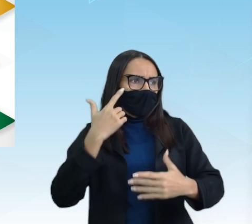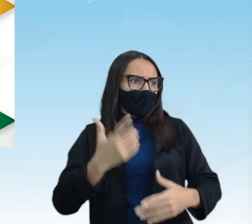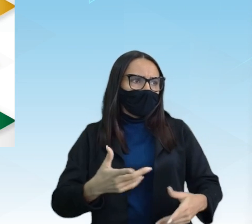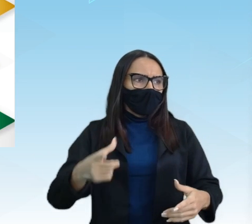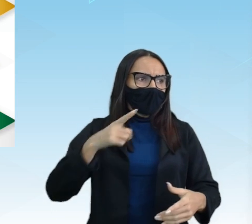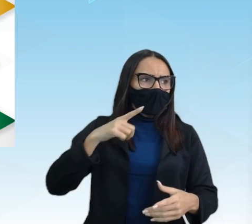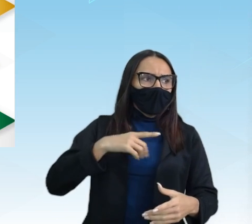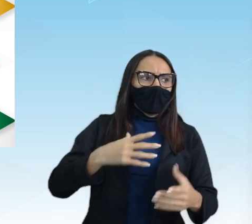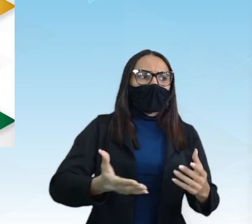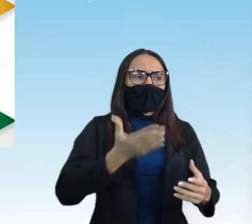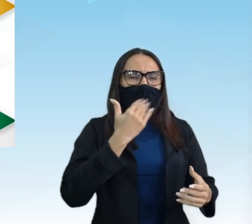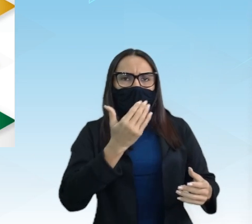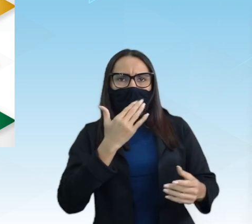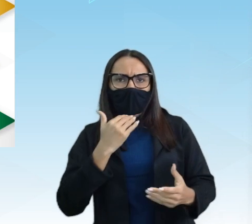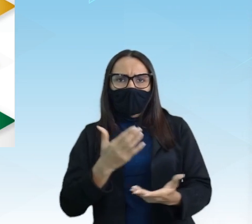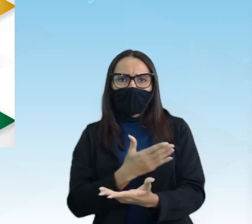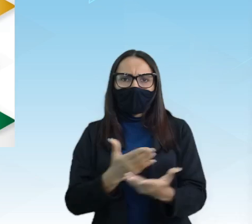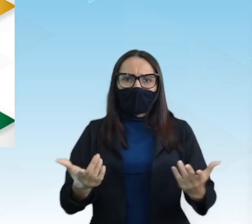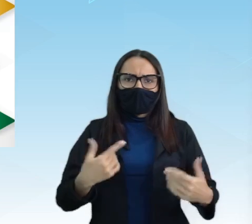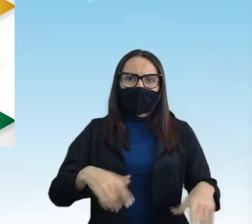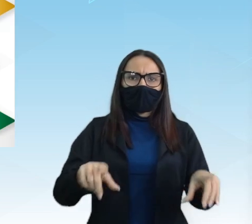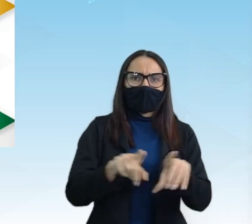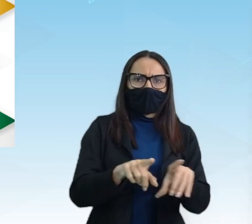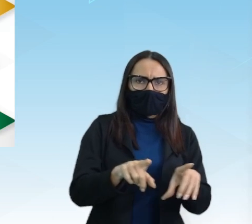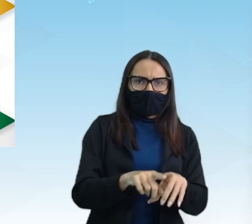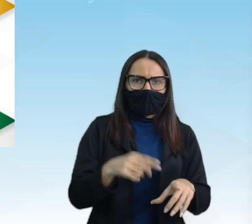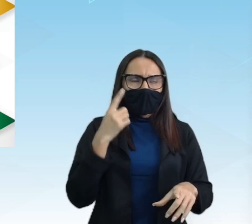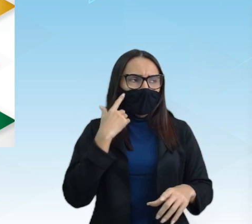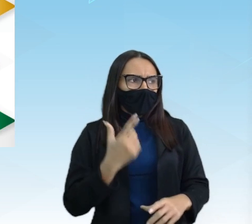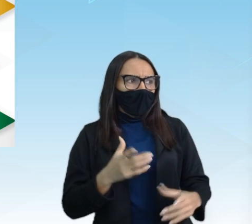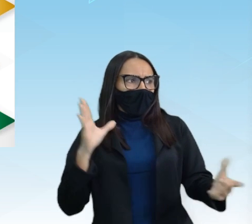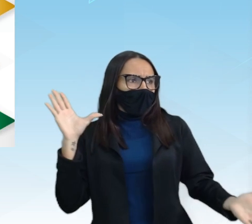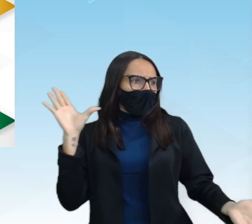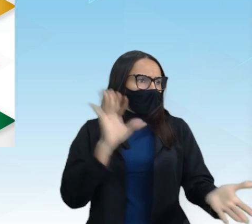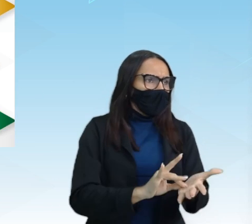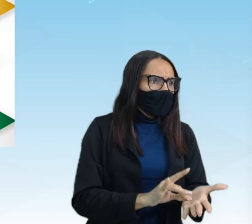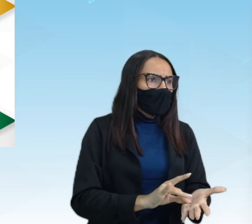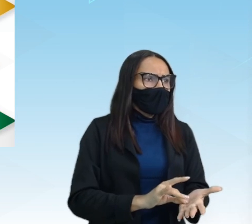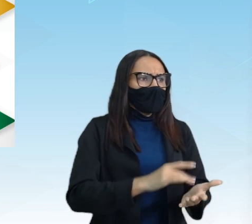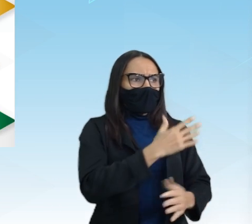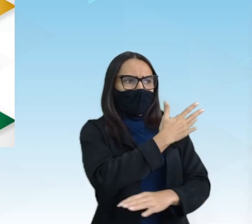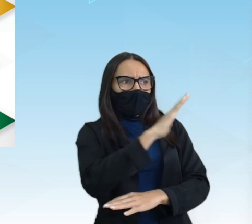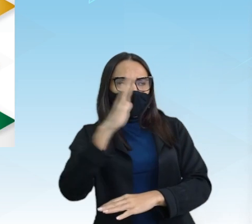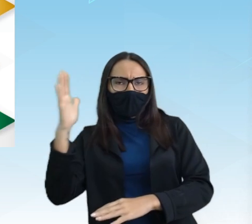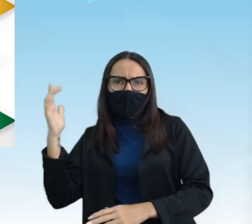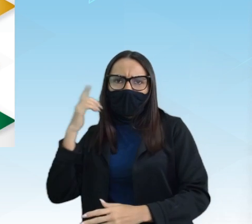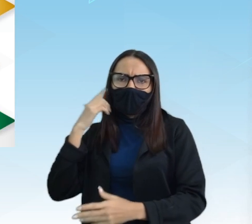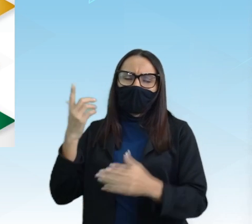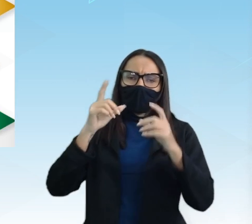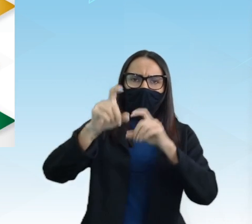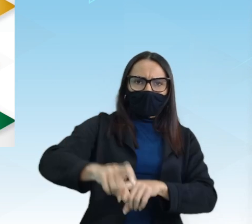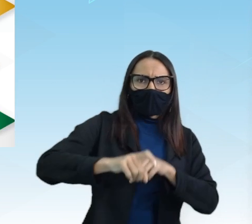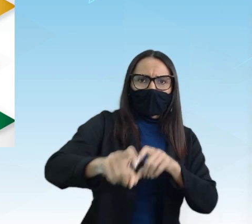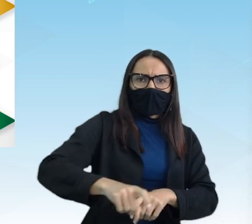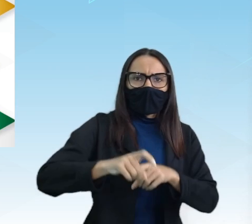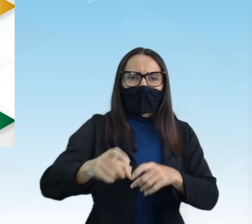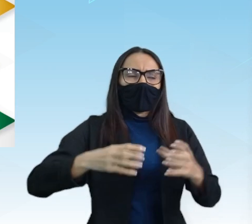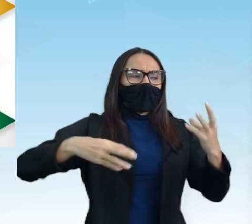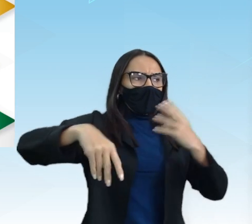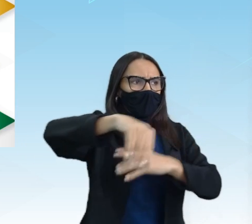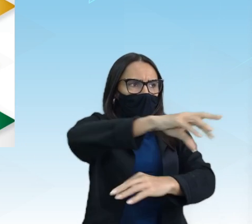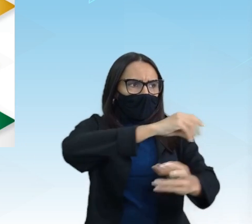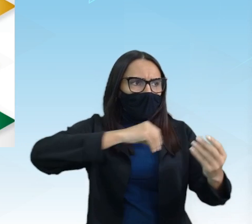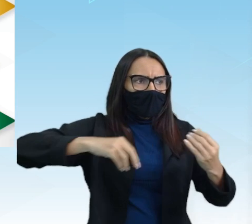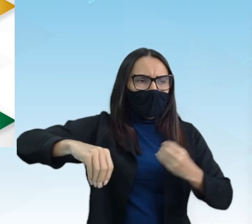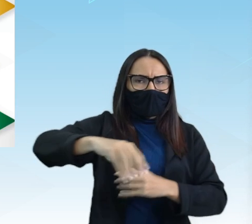obtém alimento, foi através dela que a gente fixou na terra, foi através da agricultura que a gente começou a